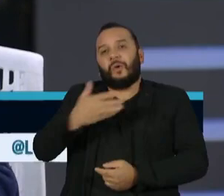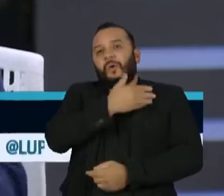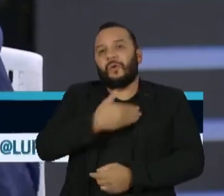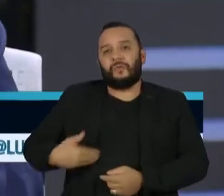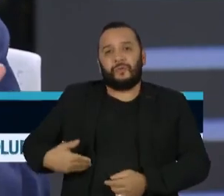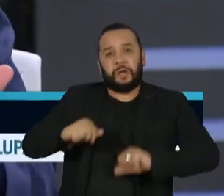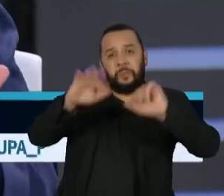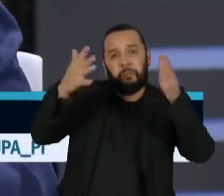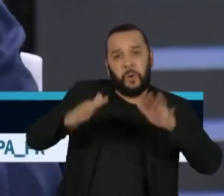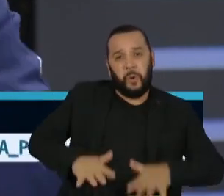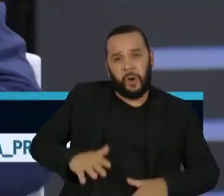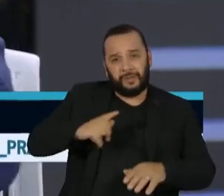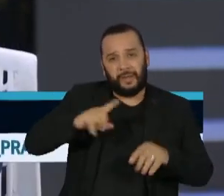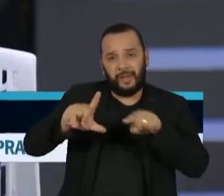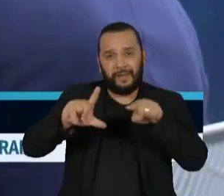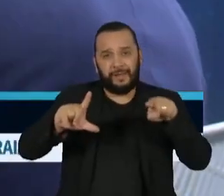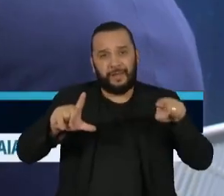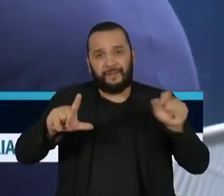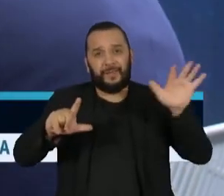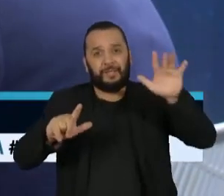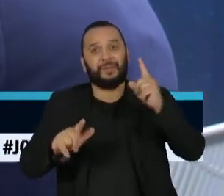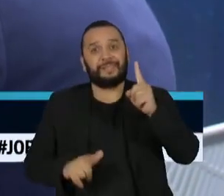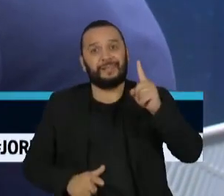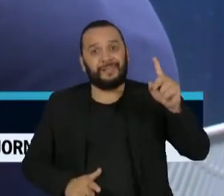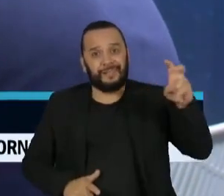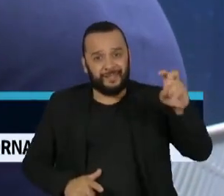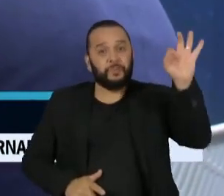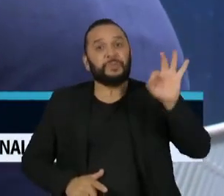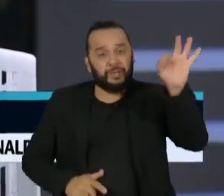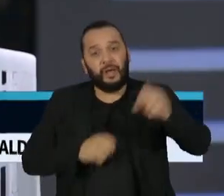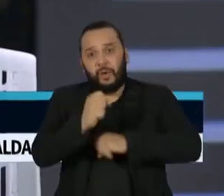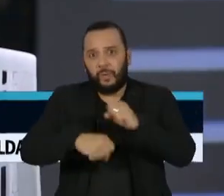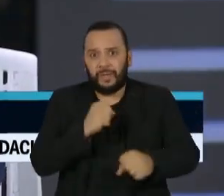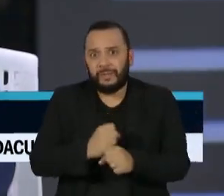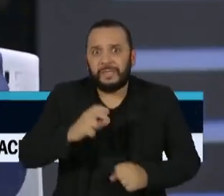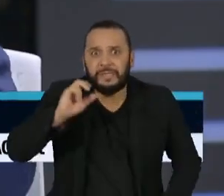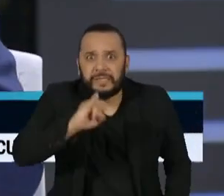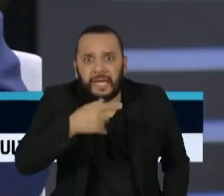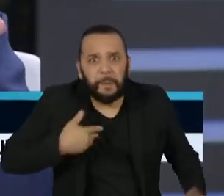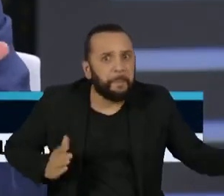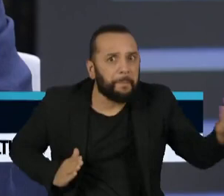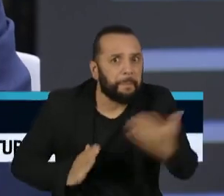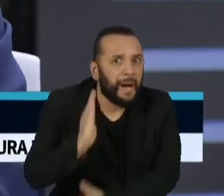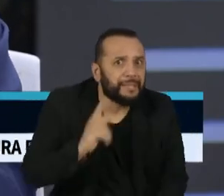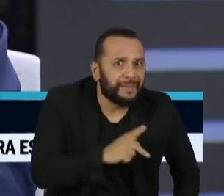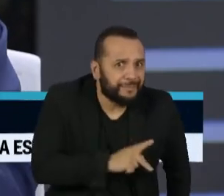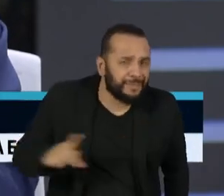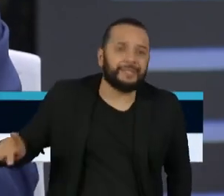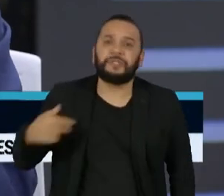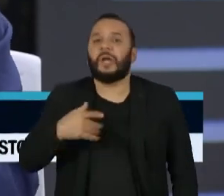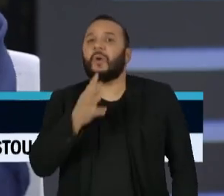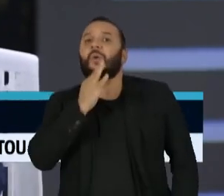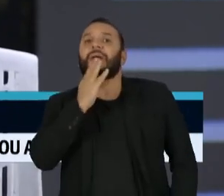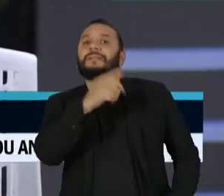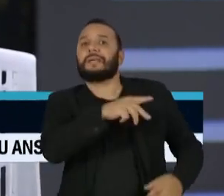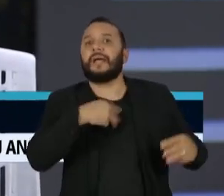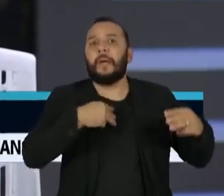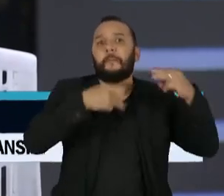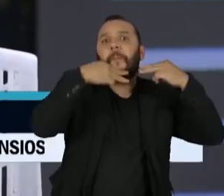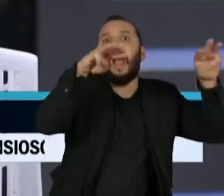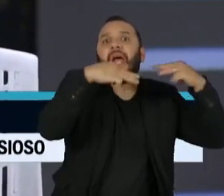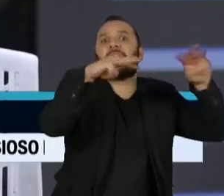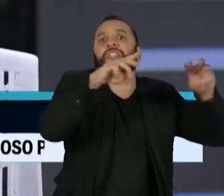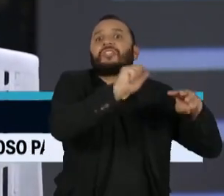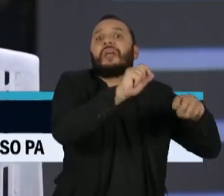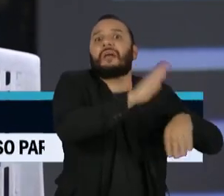de 115% ao ano. Se ele fizer isso, eu quero conhecer o marqueteiro dele para ver como que ele Foi um conseguiu. milagre. Agora,